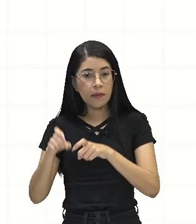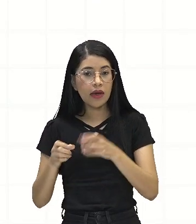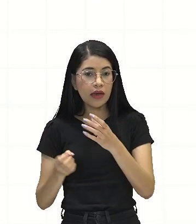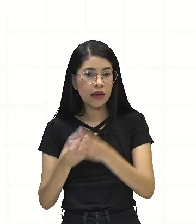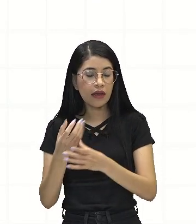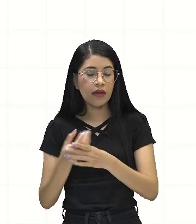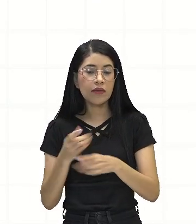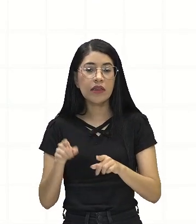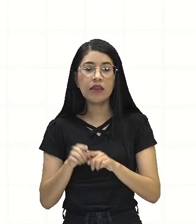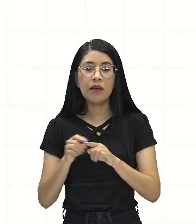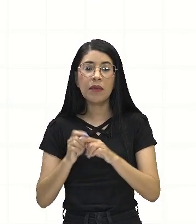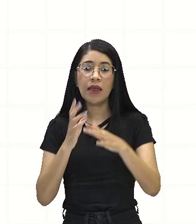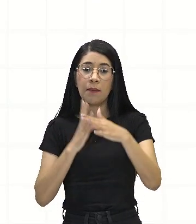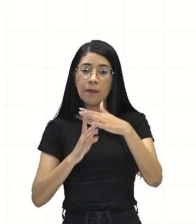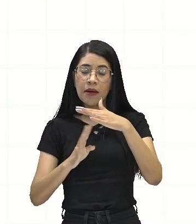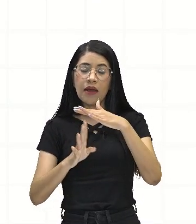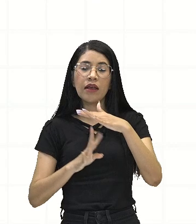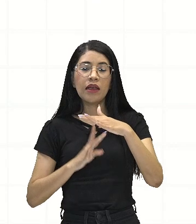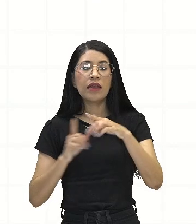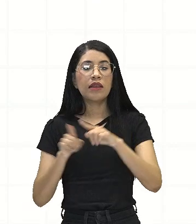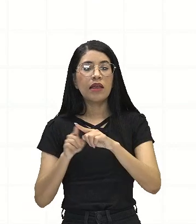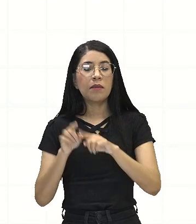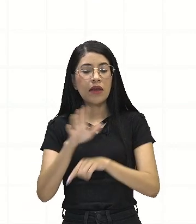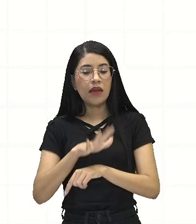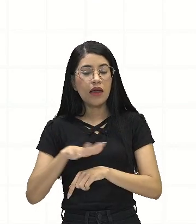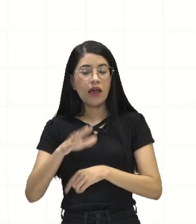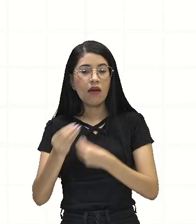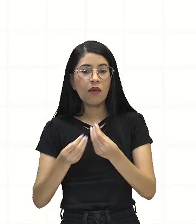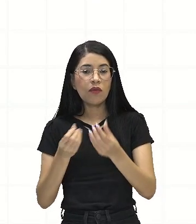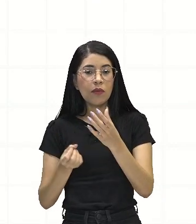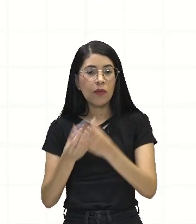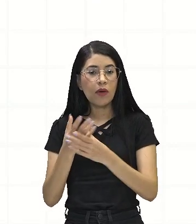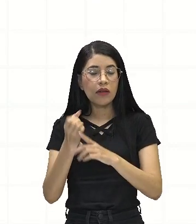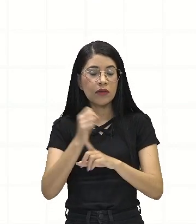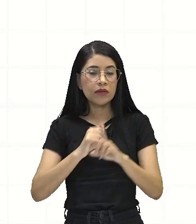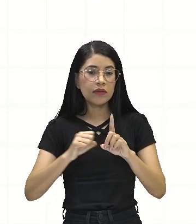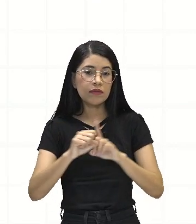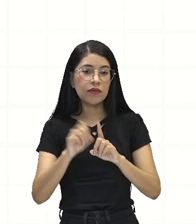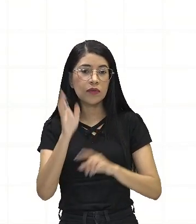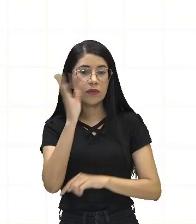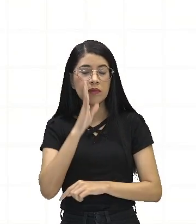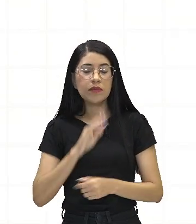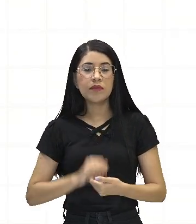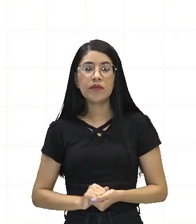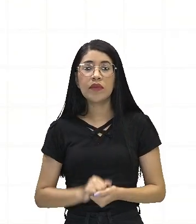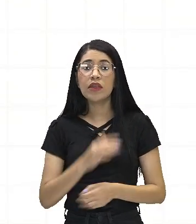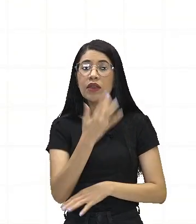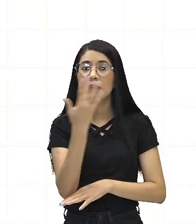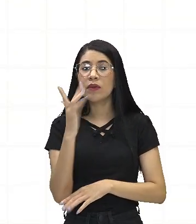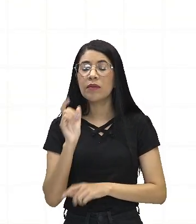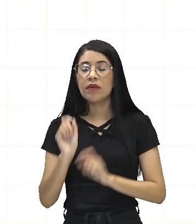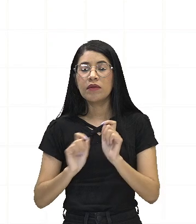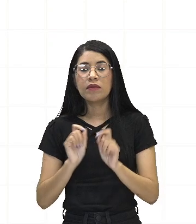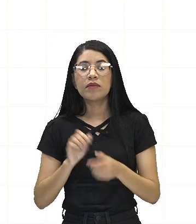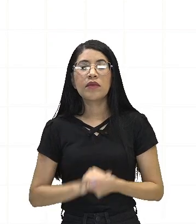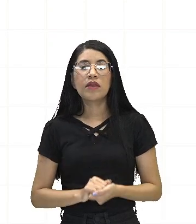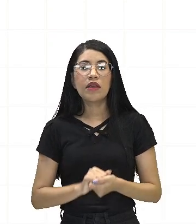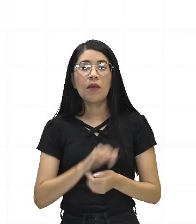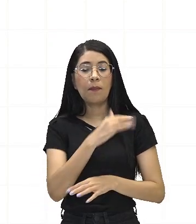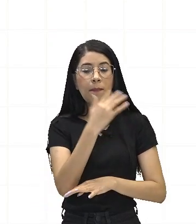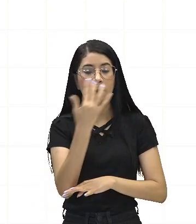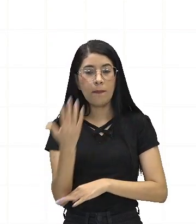o cultivo era ali voltado para o mercado internacional, para a atividade da exportação. Os sociais, a gente tem o crescimento